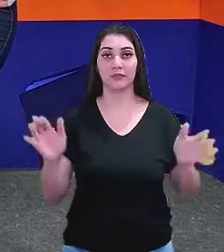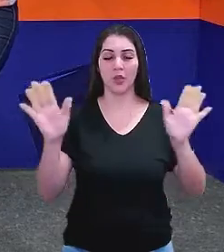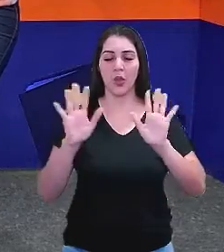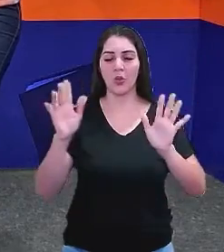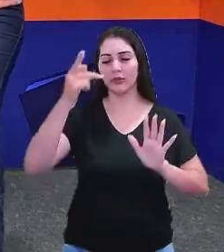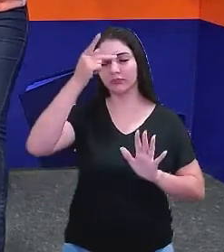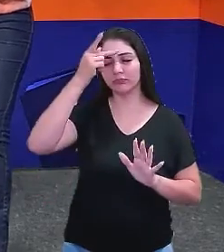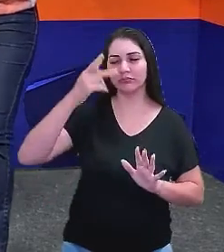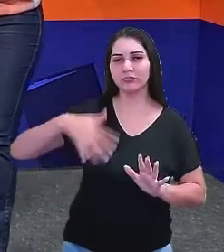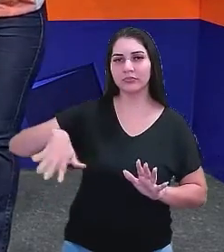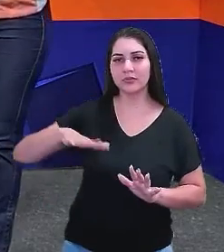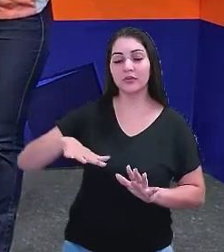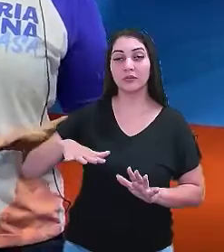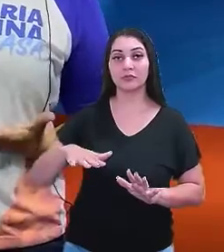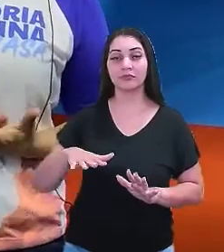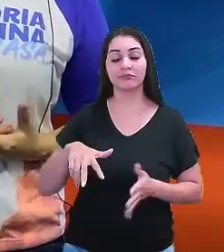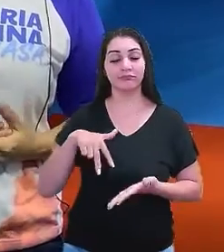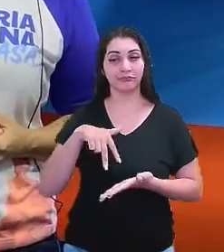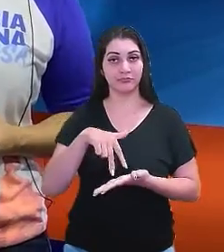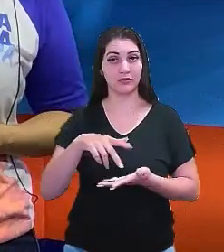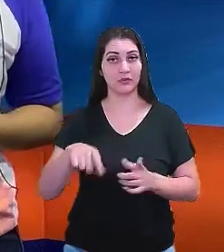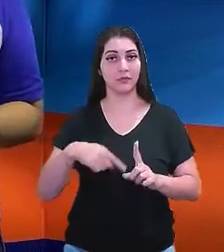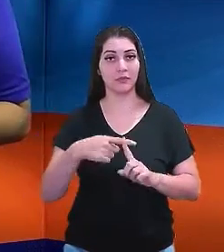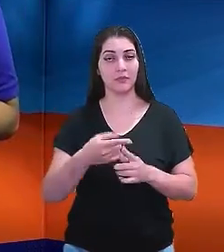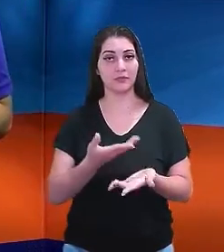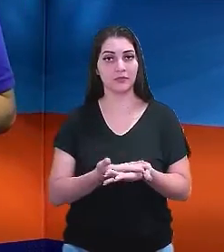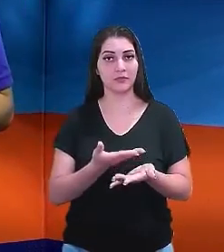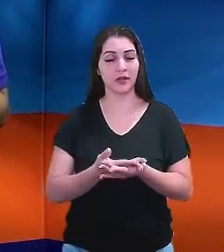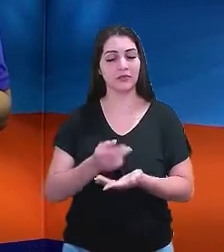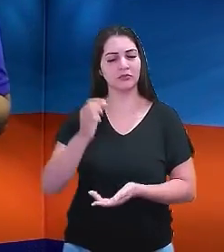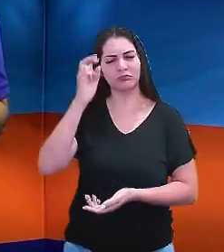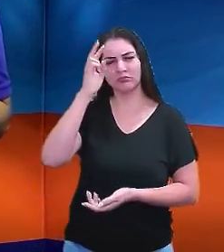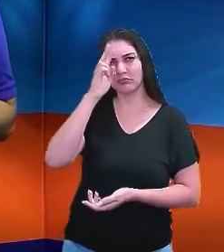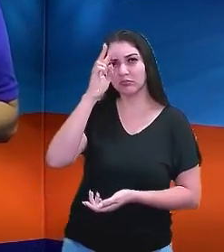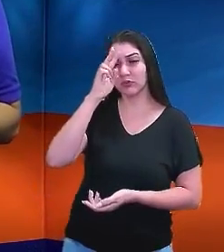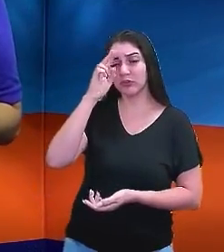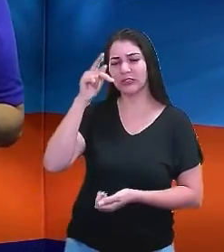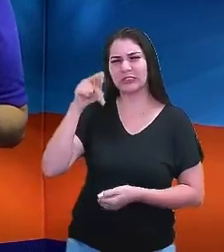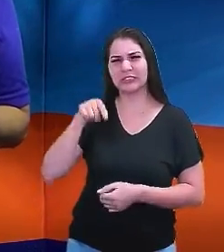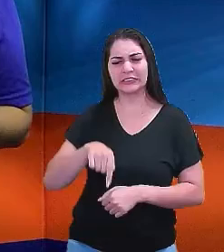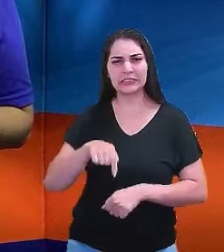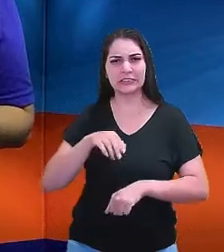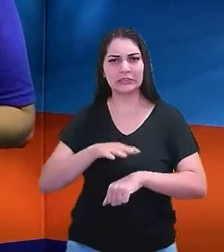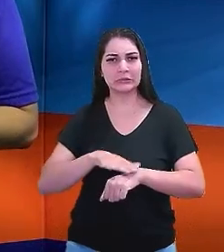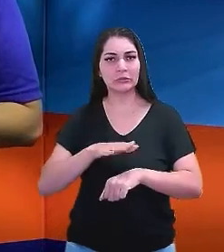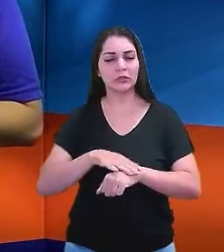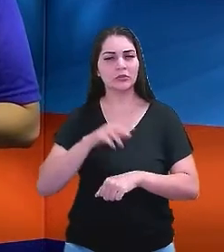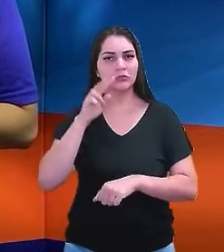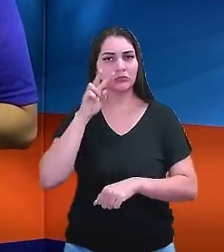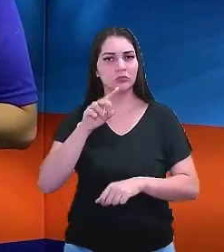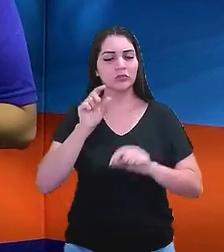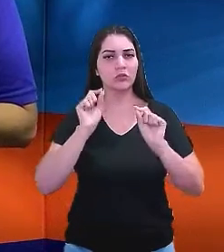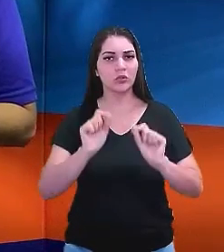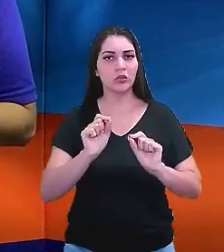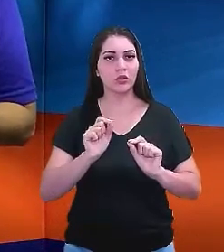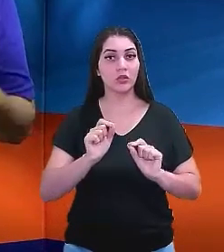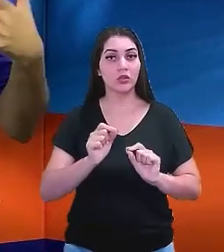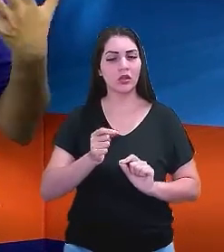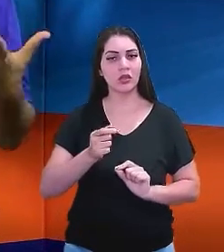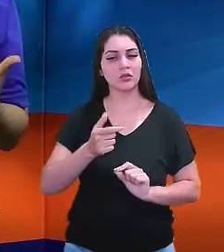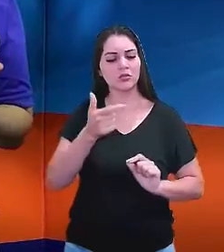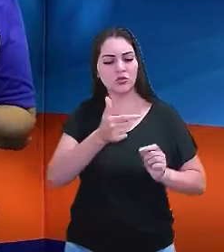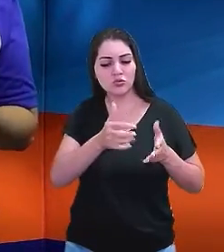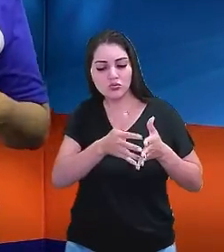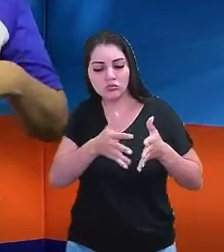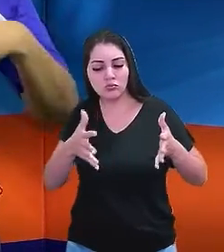Olá, pessoal! Estamos aqui para mais uma aula de história. Nesse momento, vamos ver a segunda parte